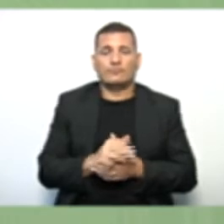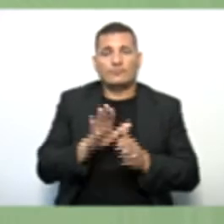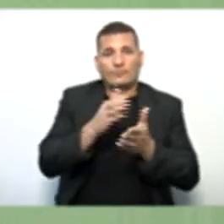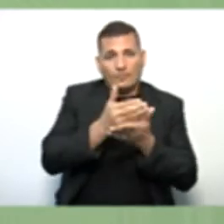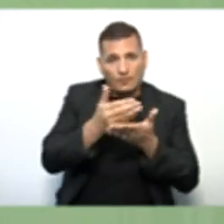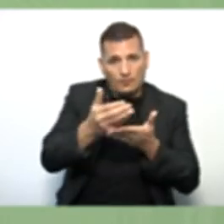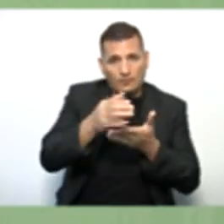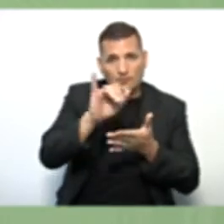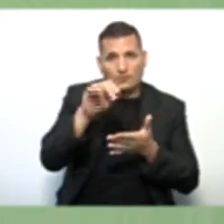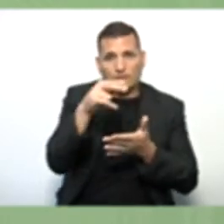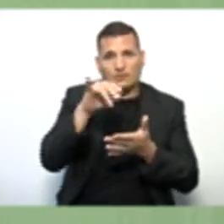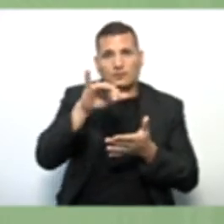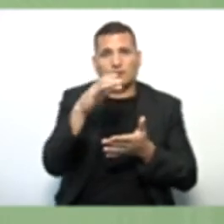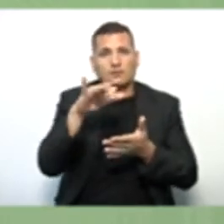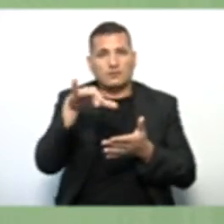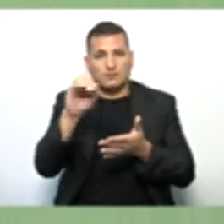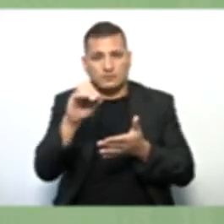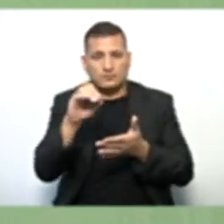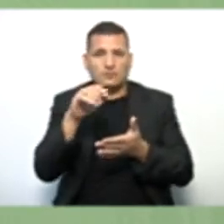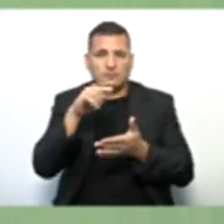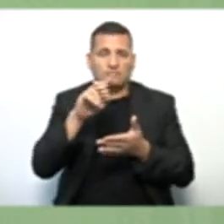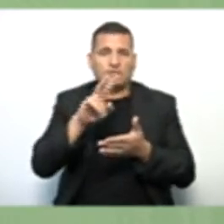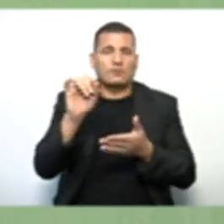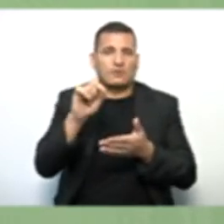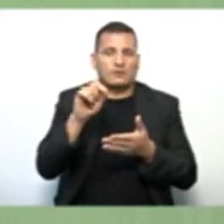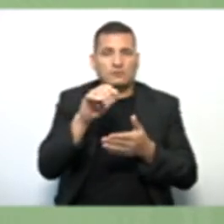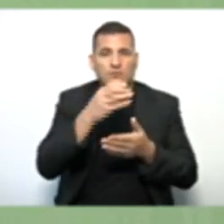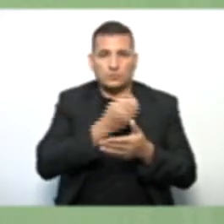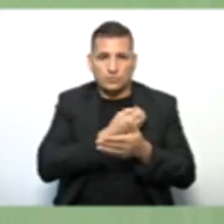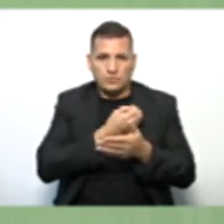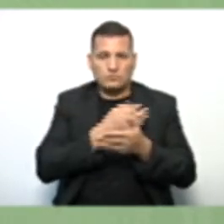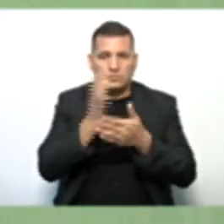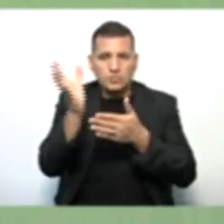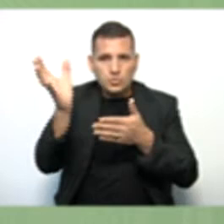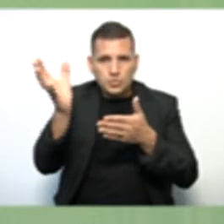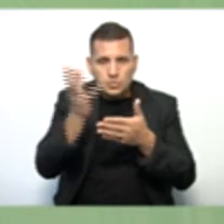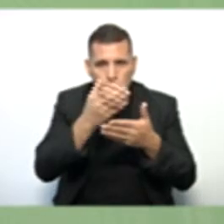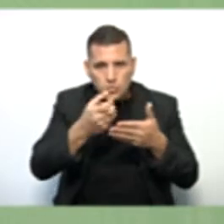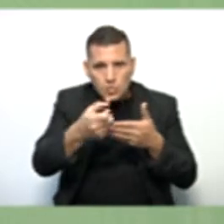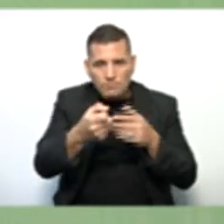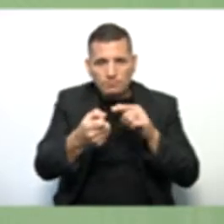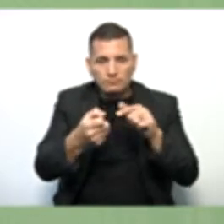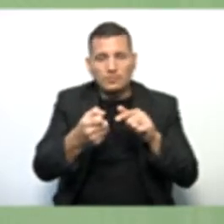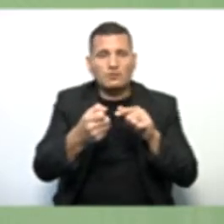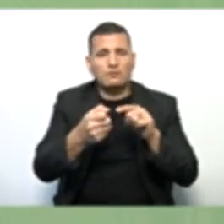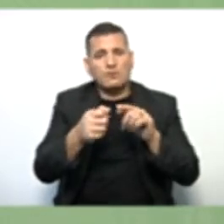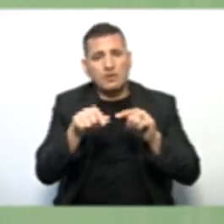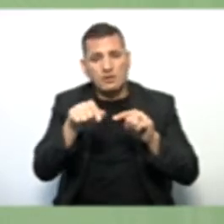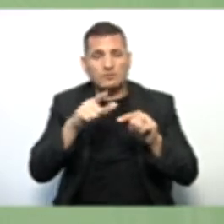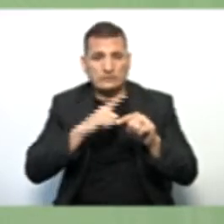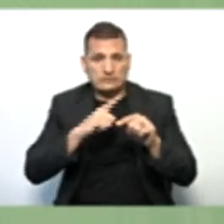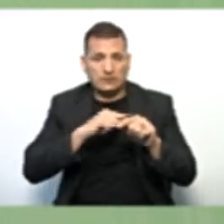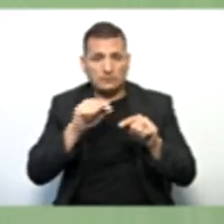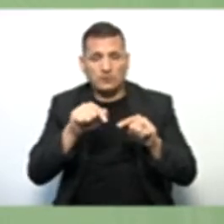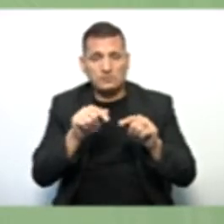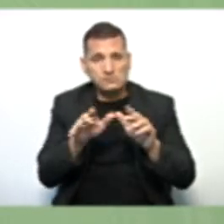tá? Ele vai ler esse número, óbvio, e tem uma condição, tá, que vai tratar essa